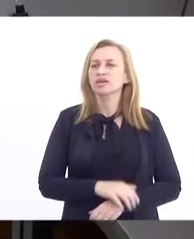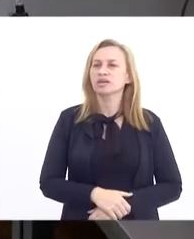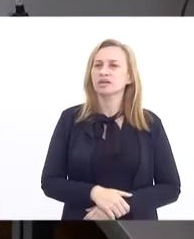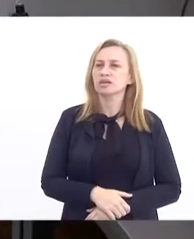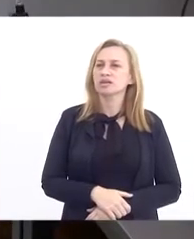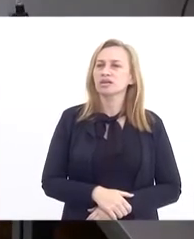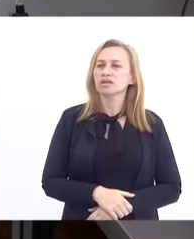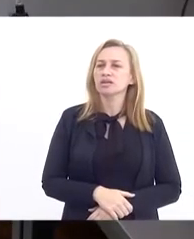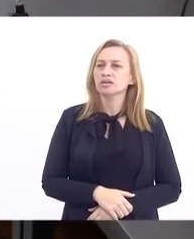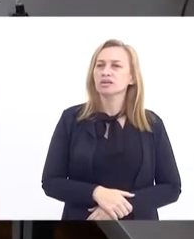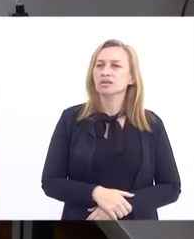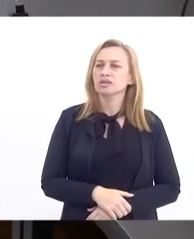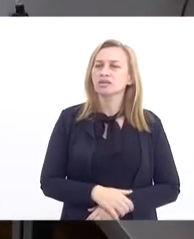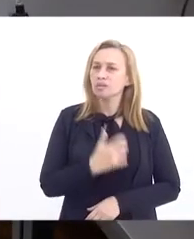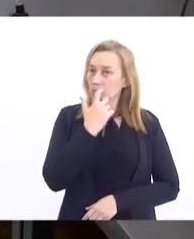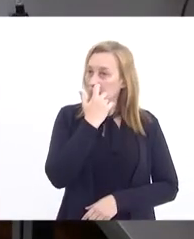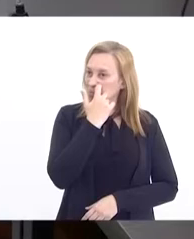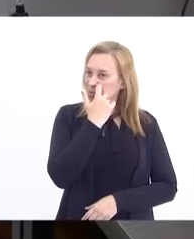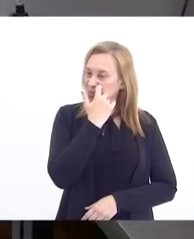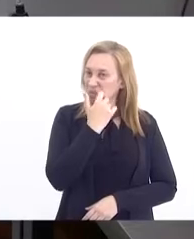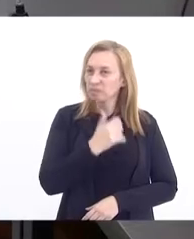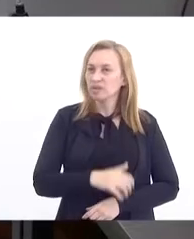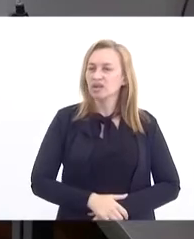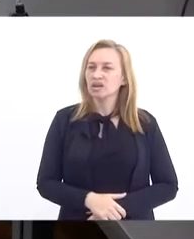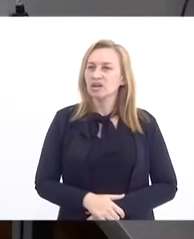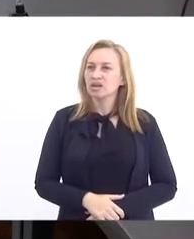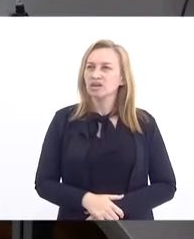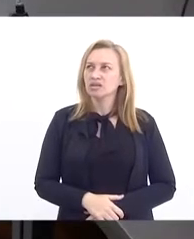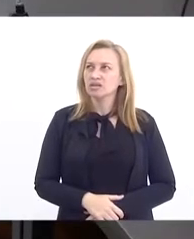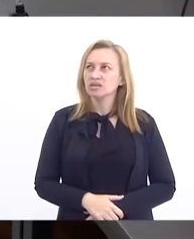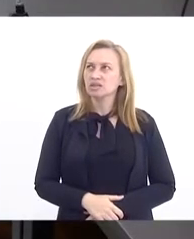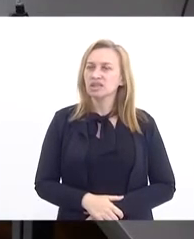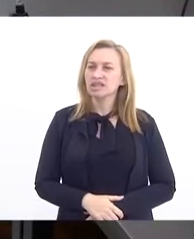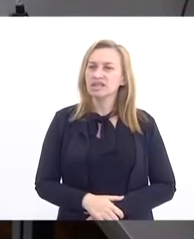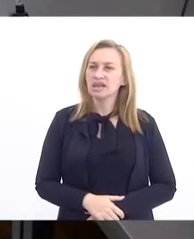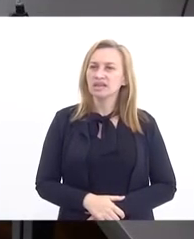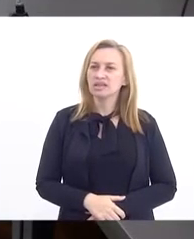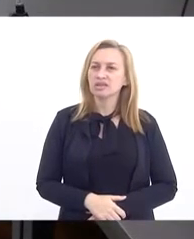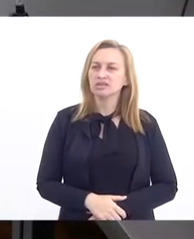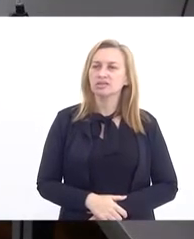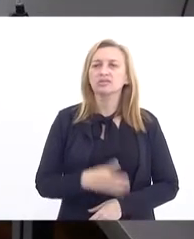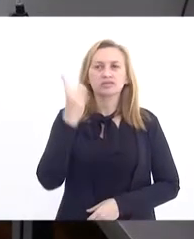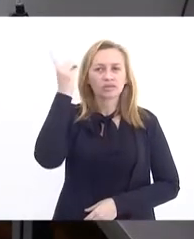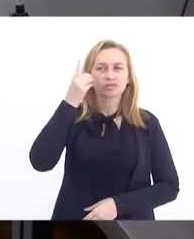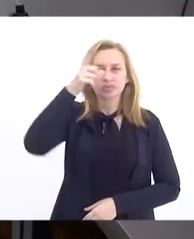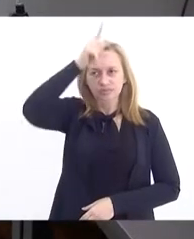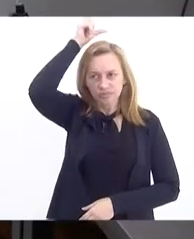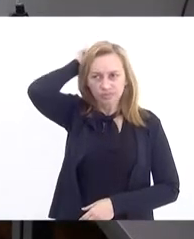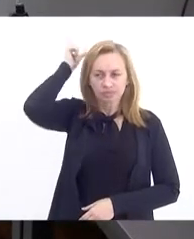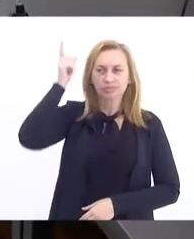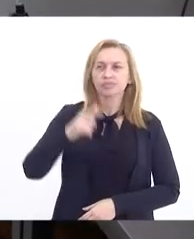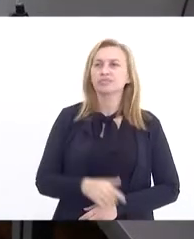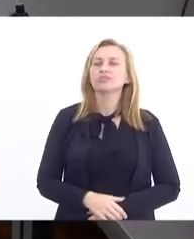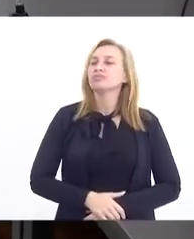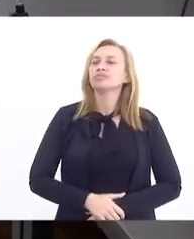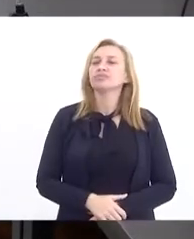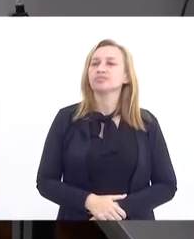Voto acolhendo, então, o parecer do deputado Luiz Paulo, nomeado relator do